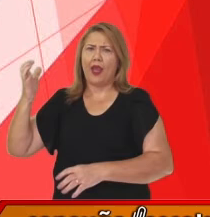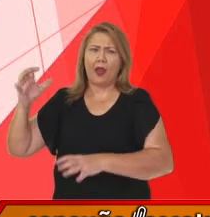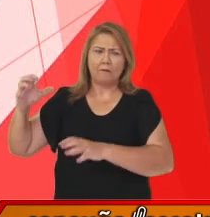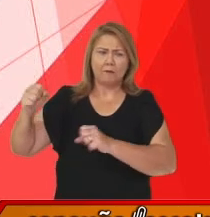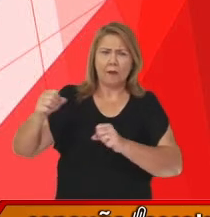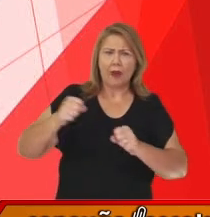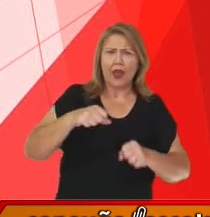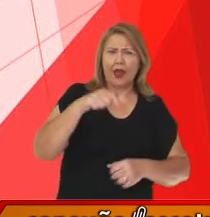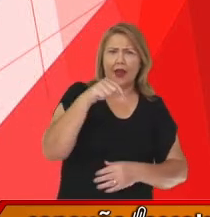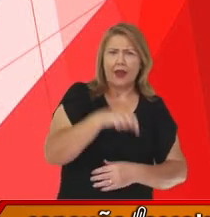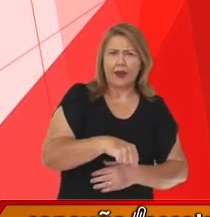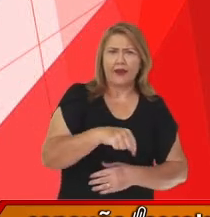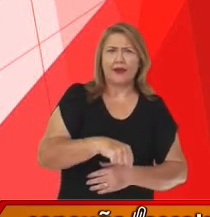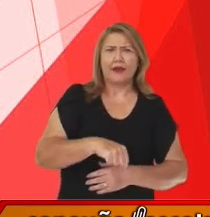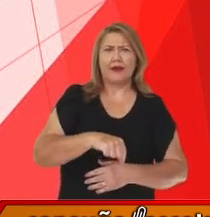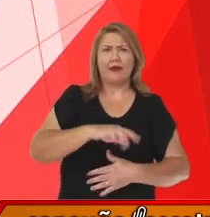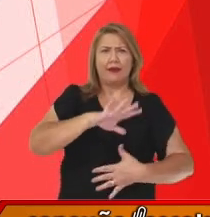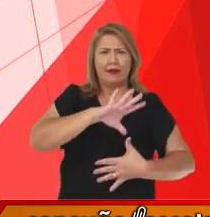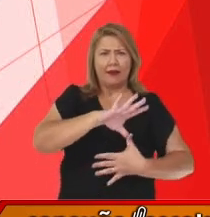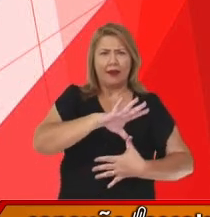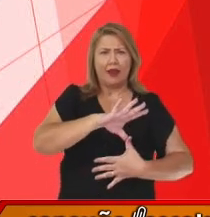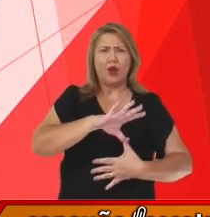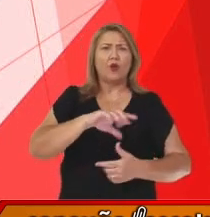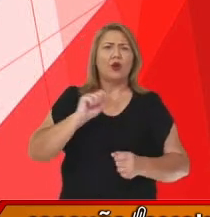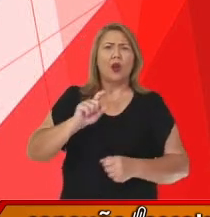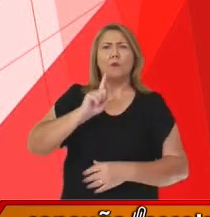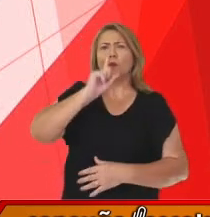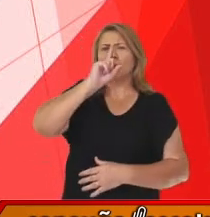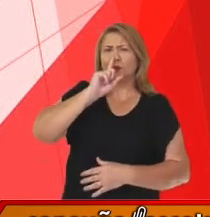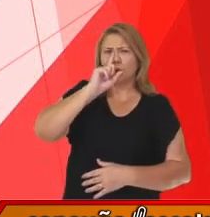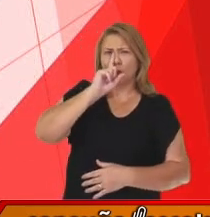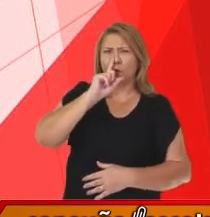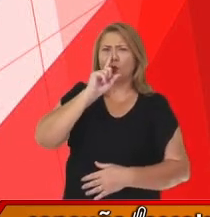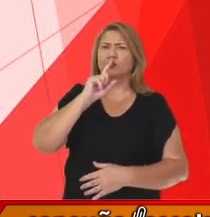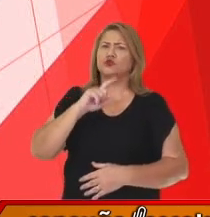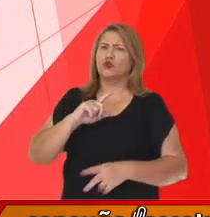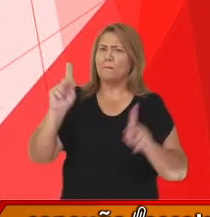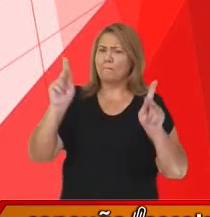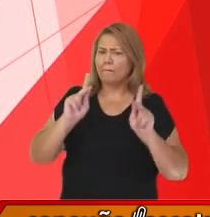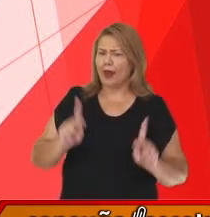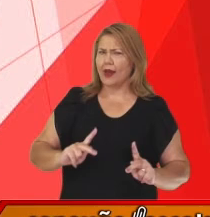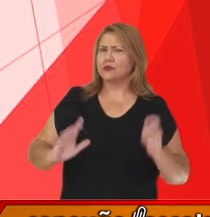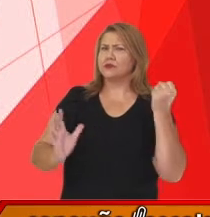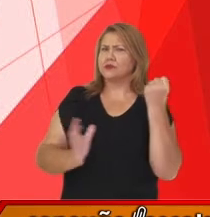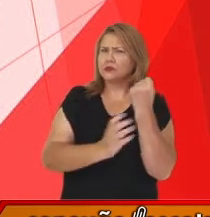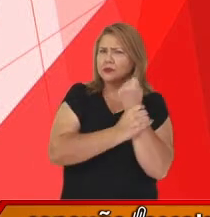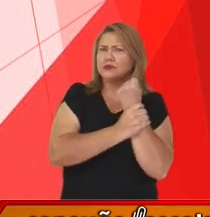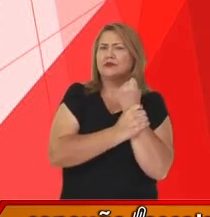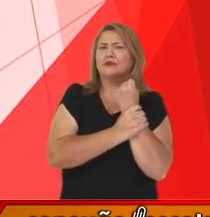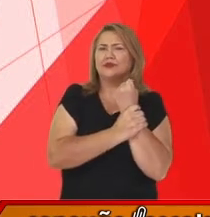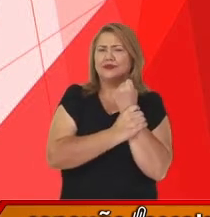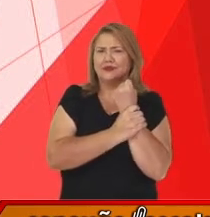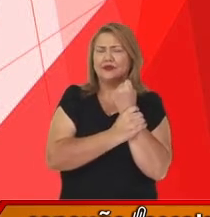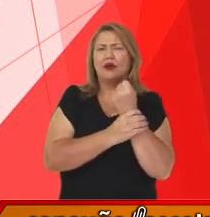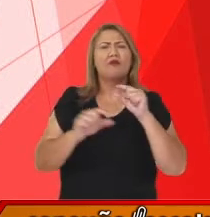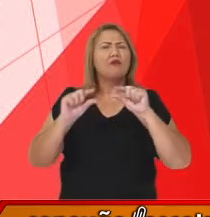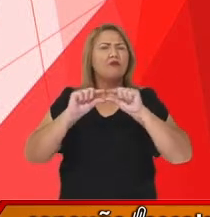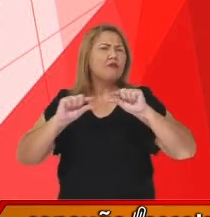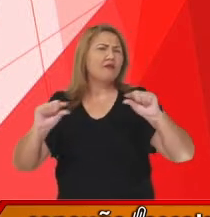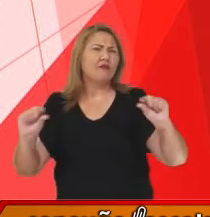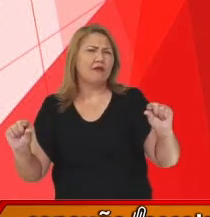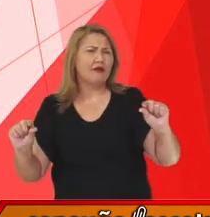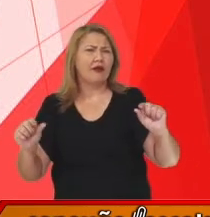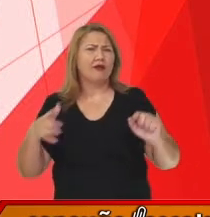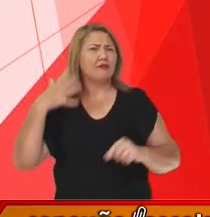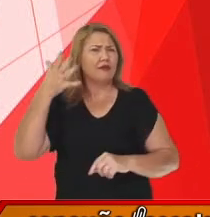para qualquer parte desse hemisfério como um perigo para a nossa paz e segurança. Essa fala, então,